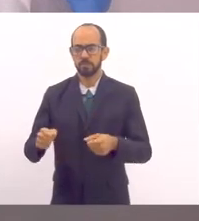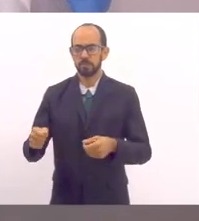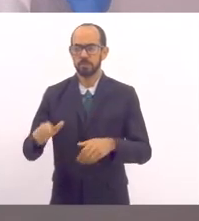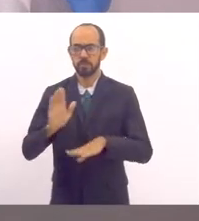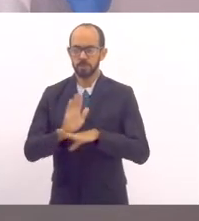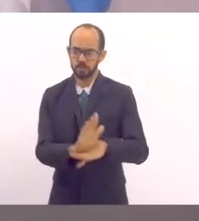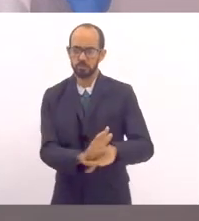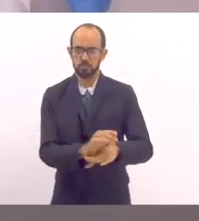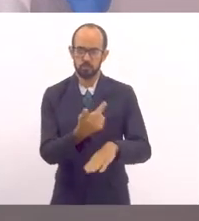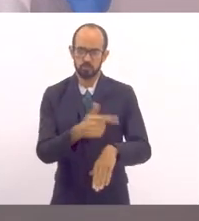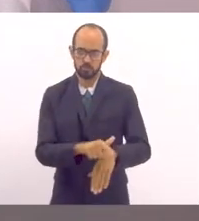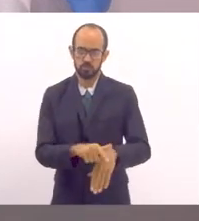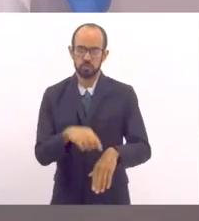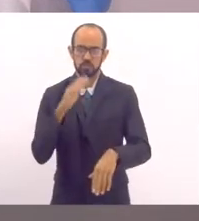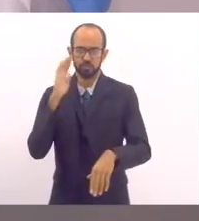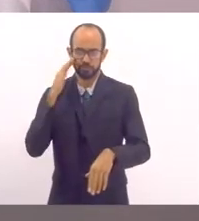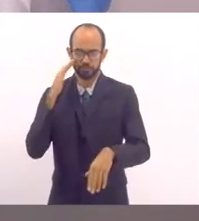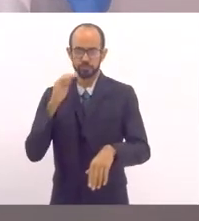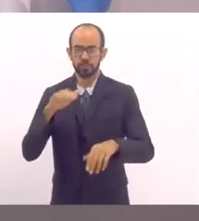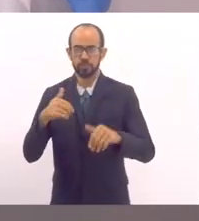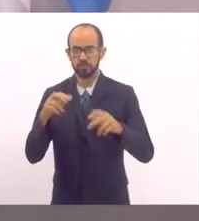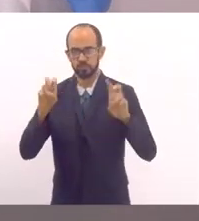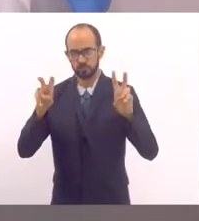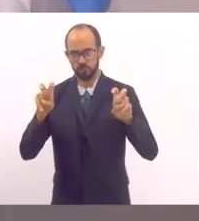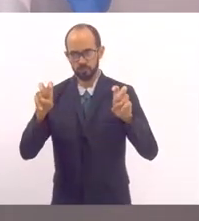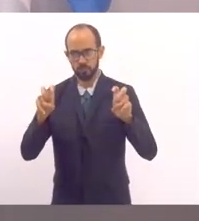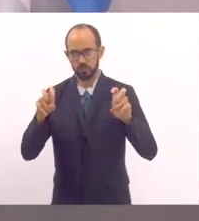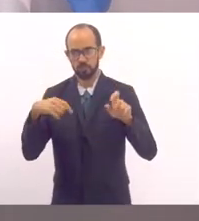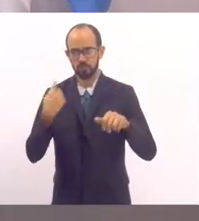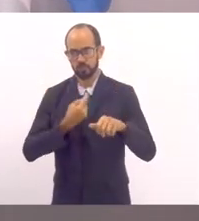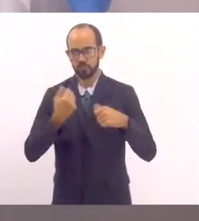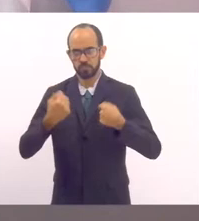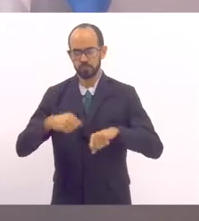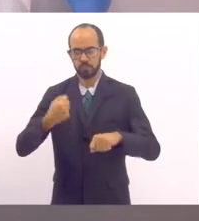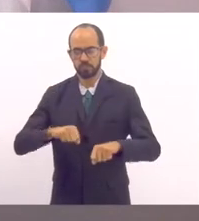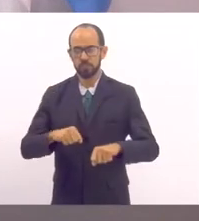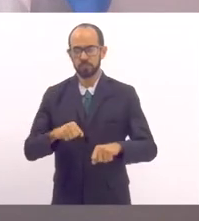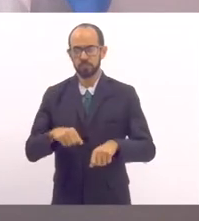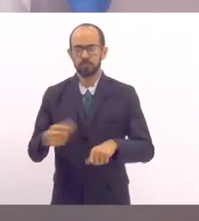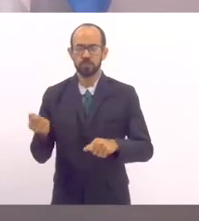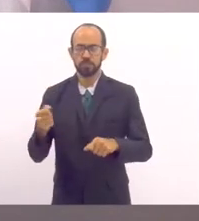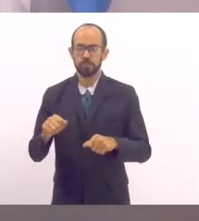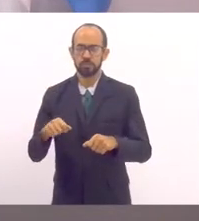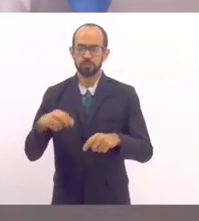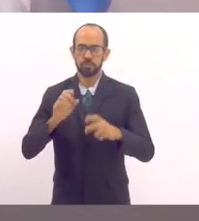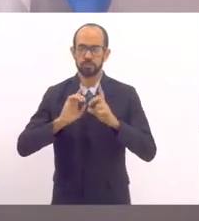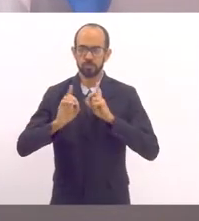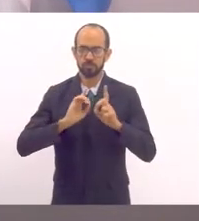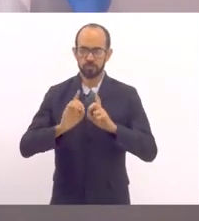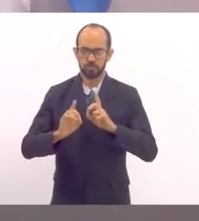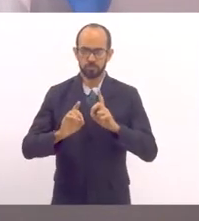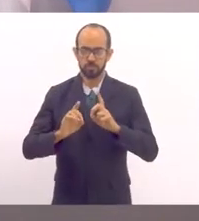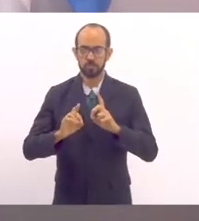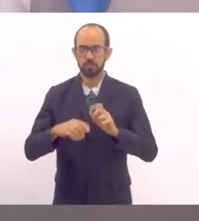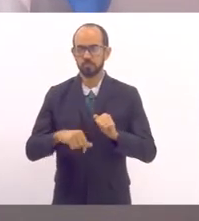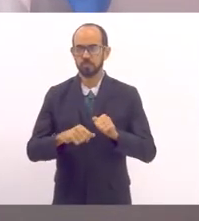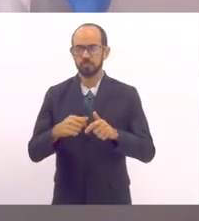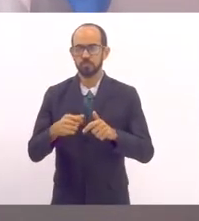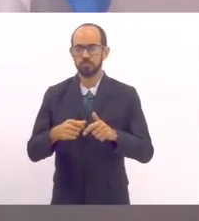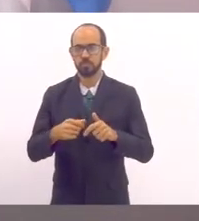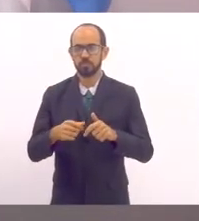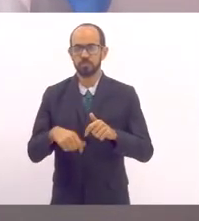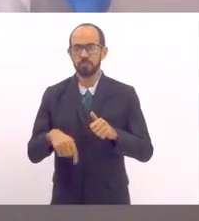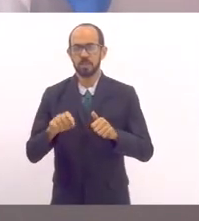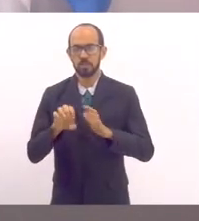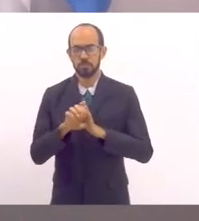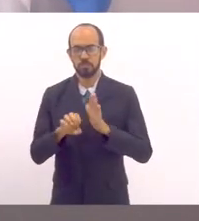União, Então, assim, é um assunto, doutor, que a gente precisa realmente sentar, debater. Foi feita a emenda tanto por